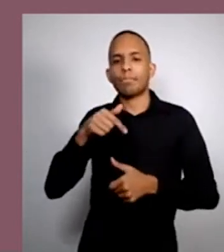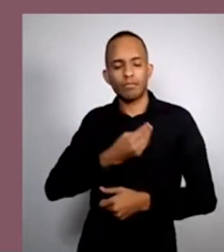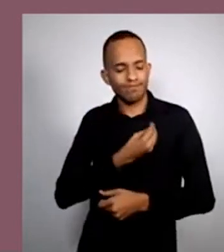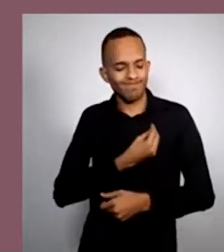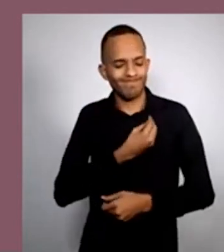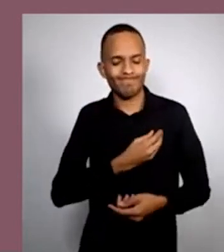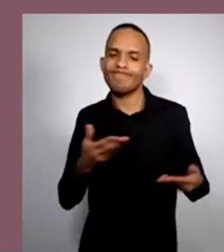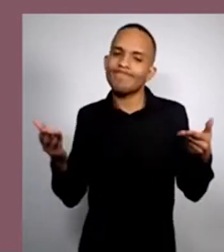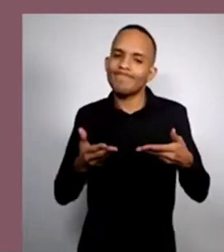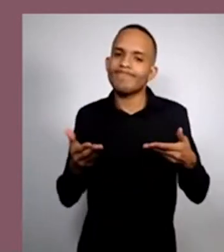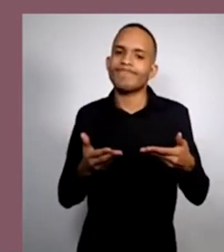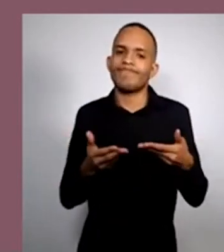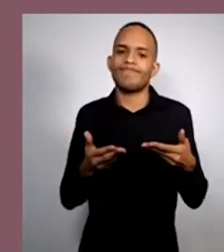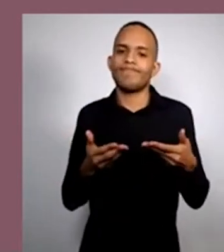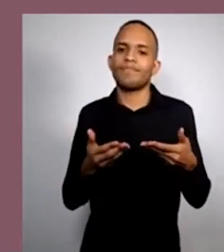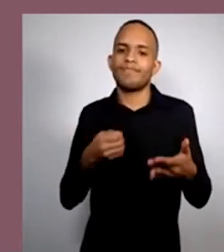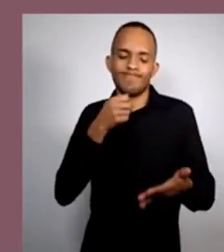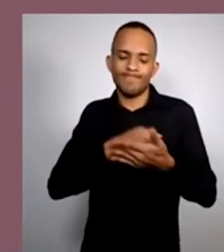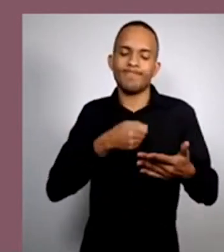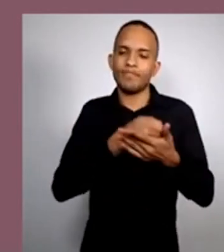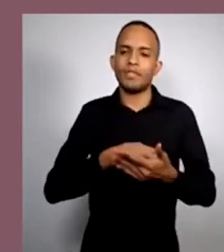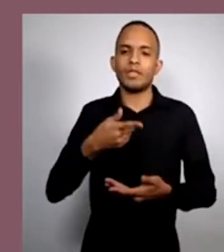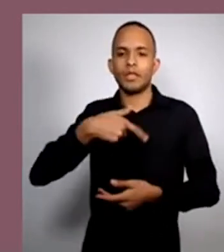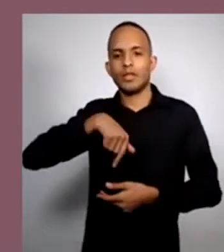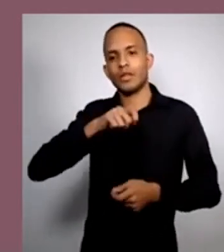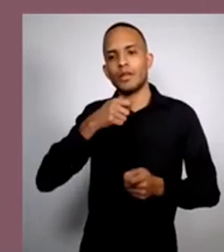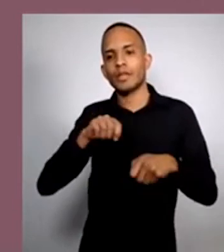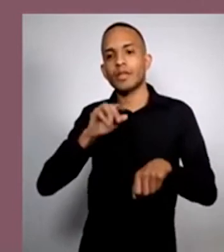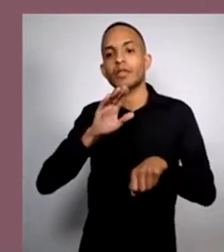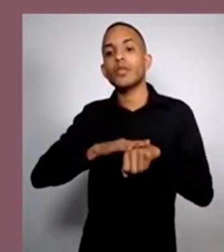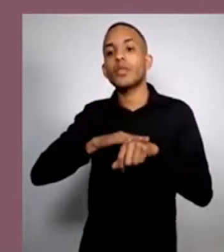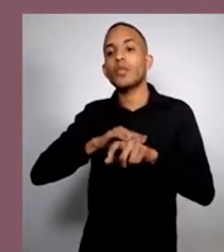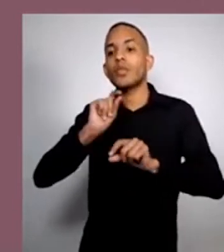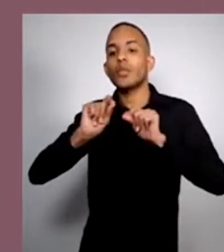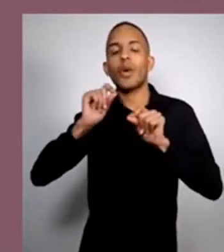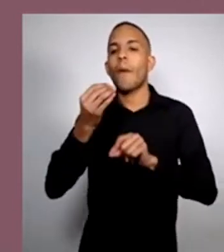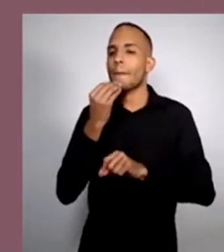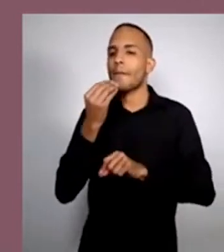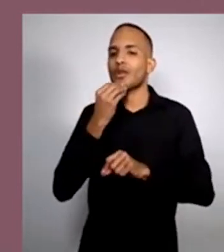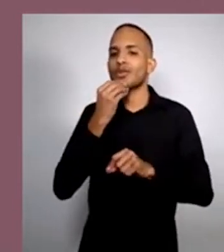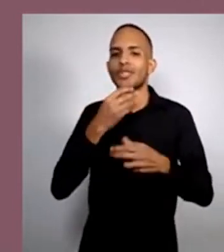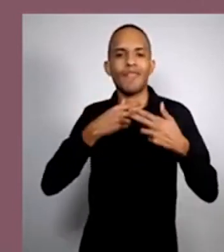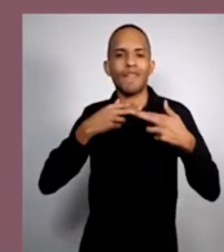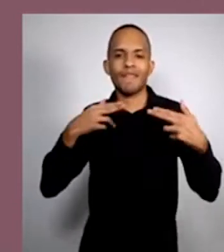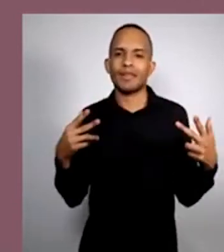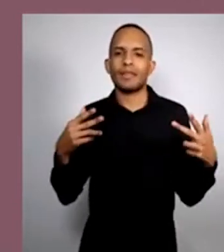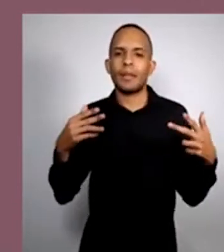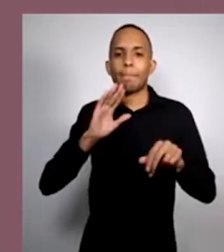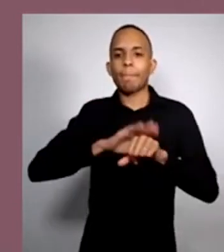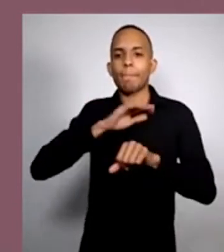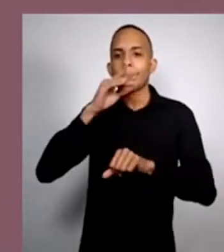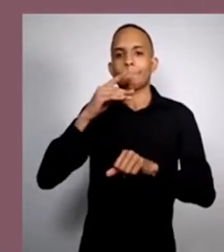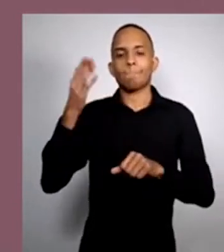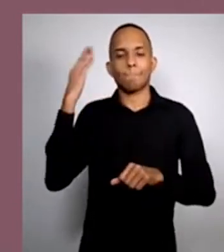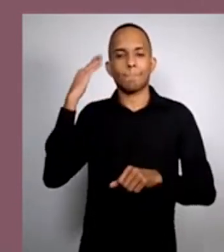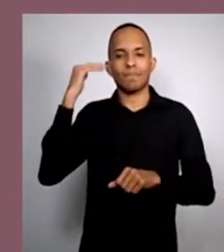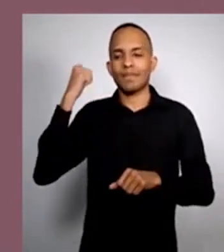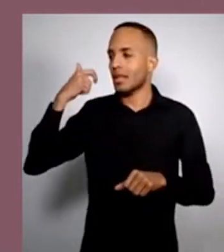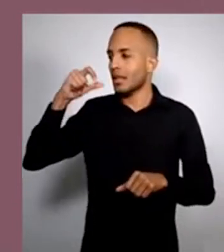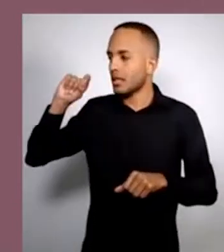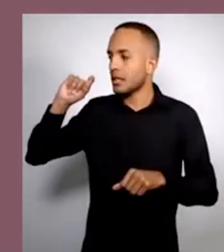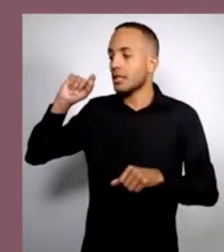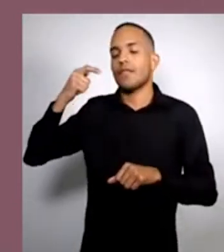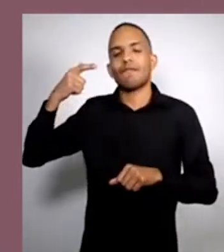agora, né? E que nós temos na nossa mão agora uma oportunidade muito maior do que há 10 anos atrás e 20